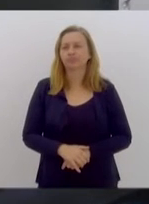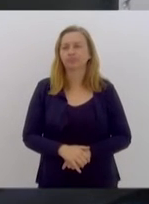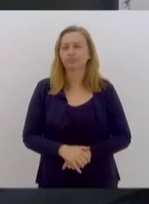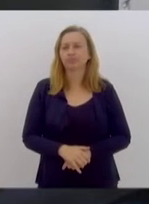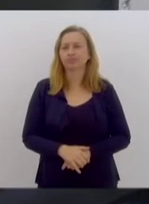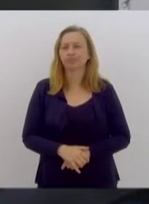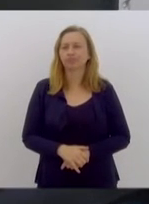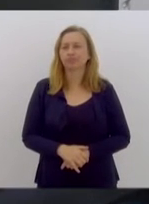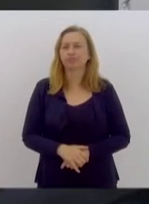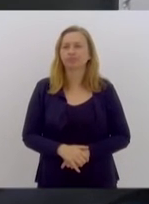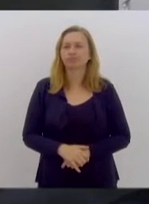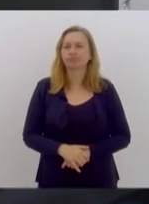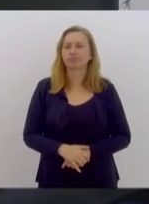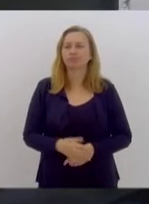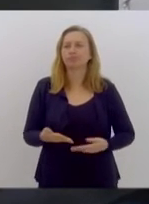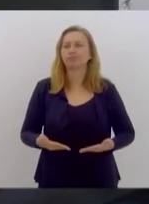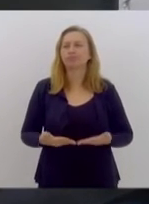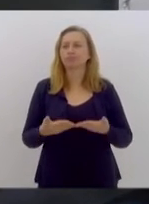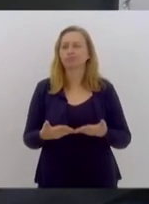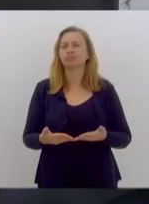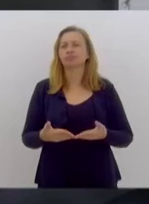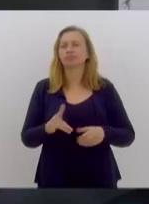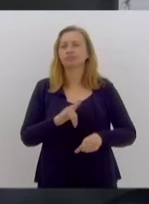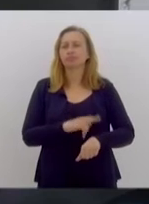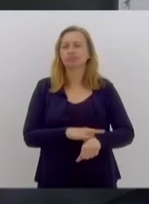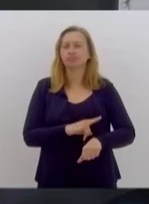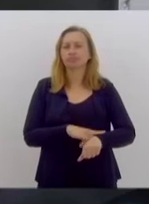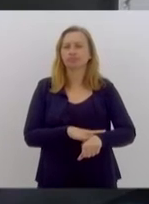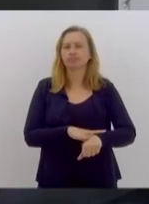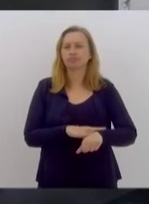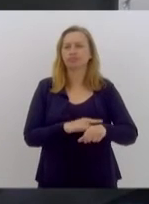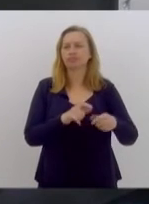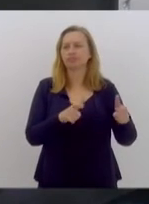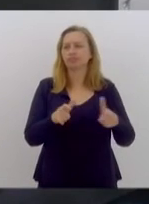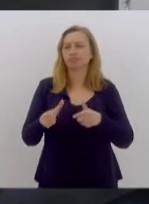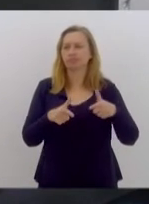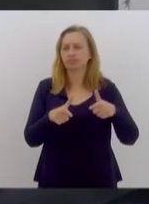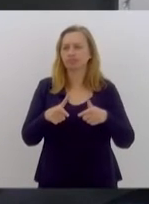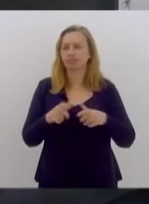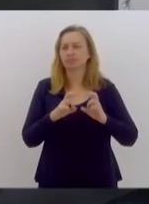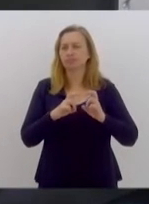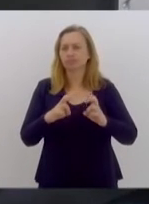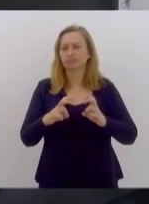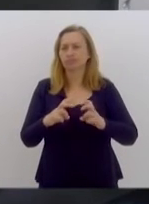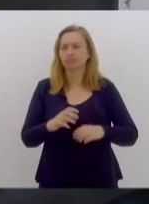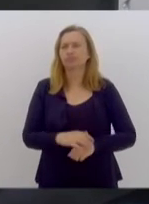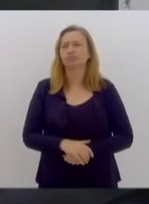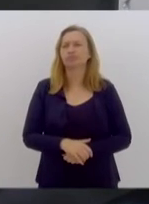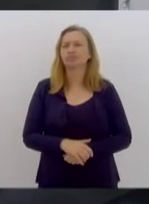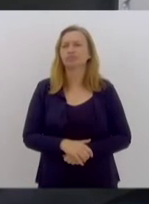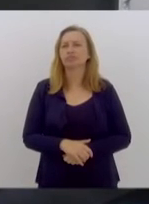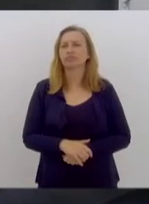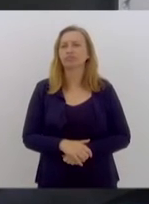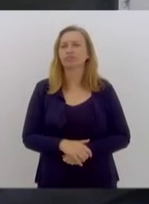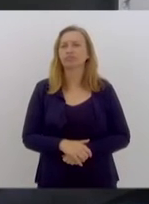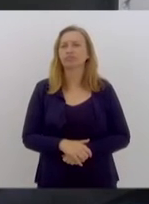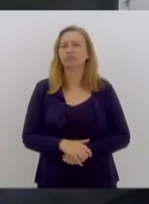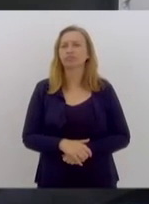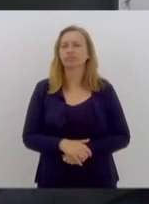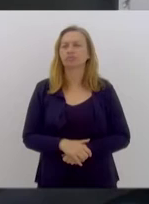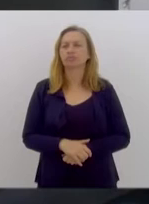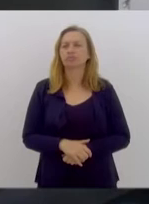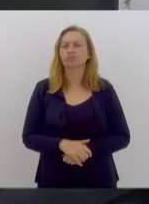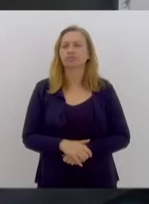déficit no conhecimento no fornecimento dessas instalações essenciais usuários aí eu coloquei diante disso deve ser